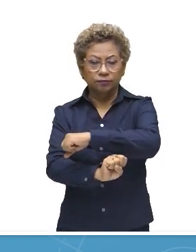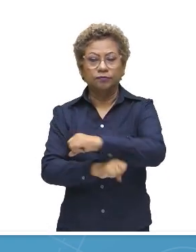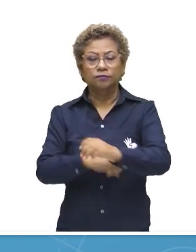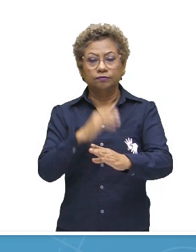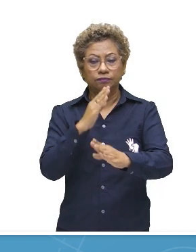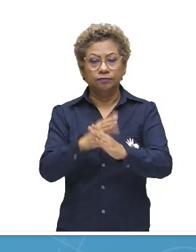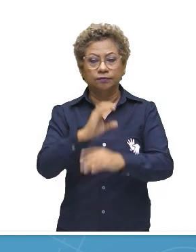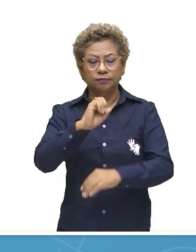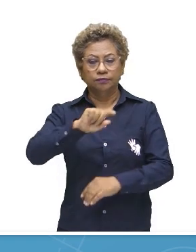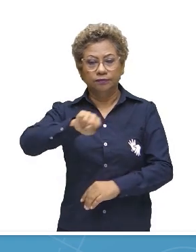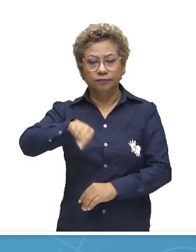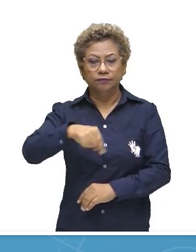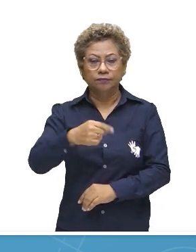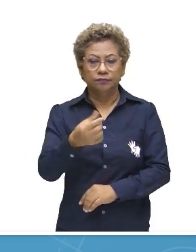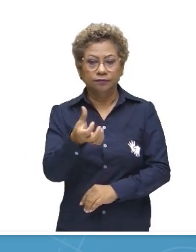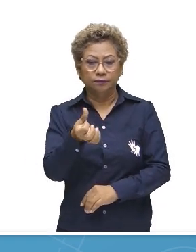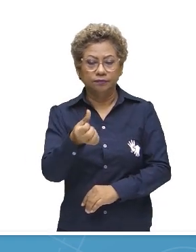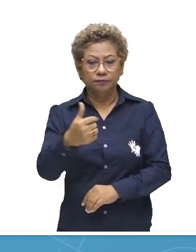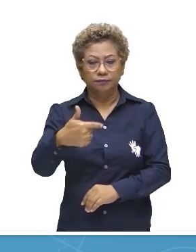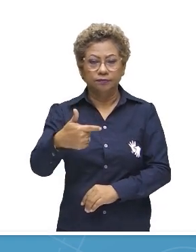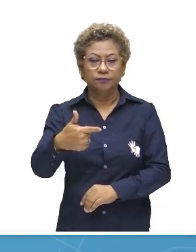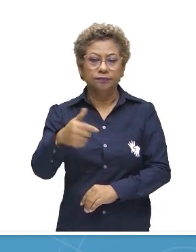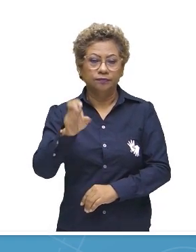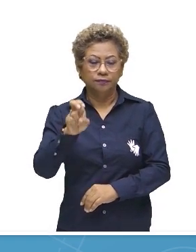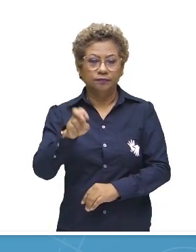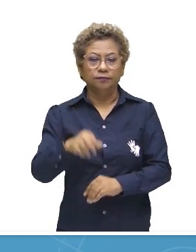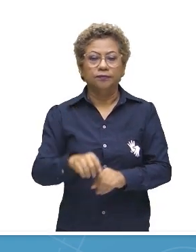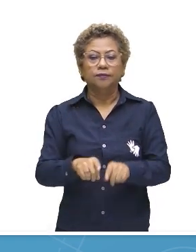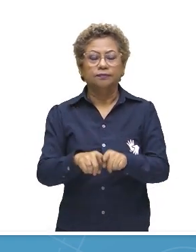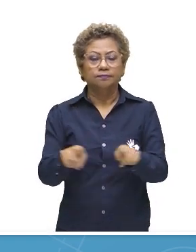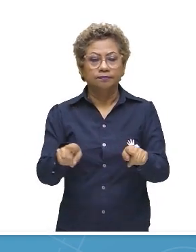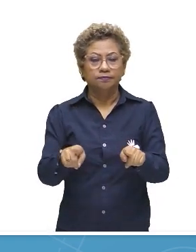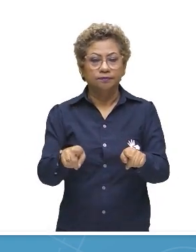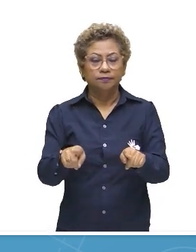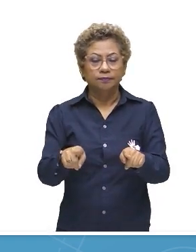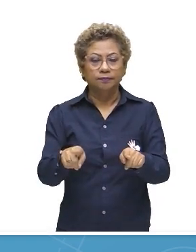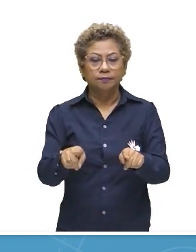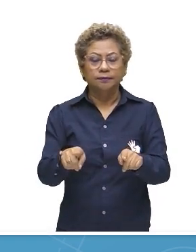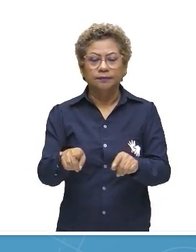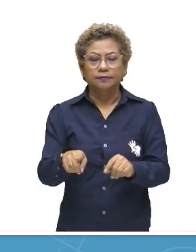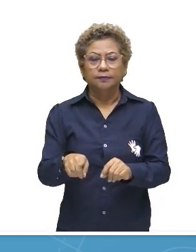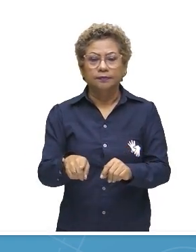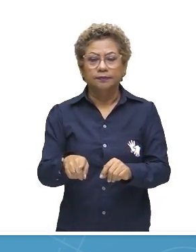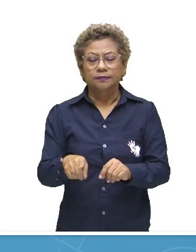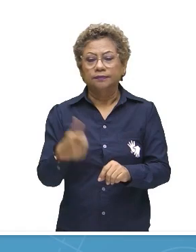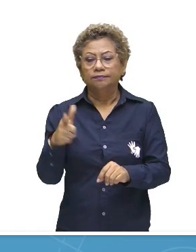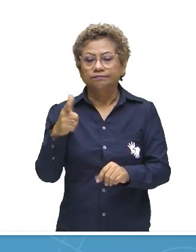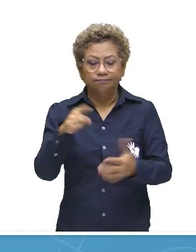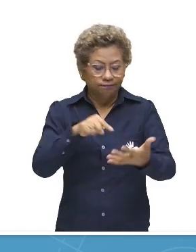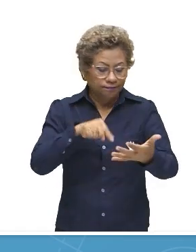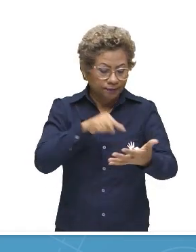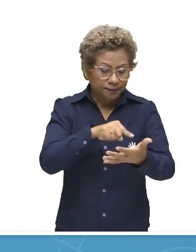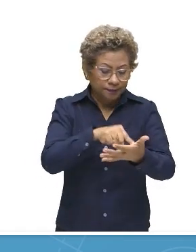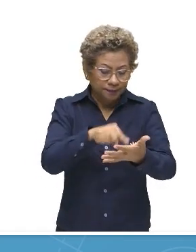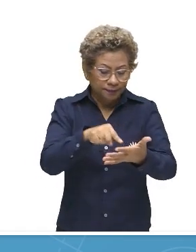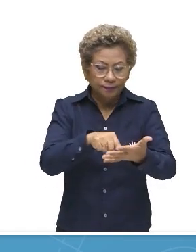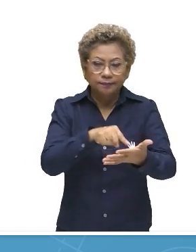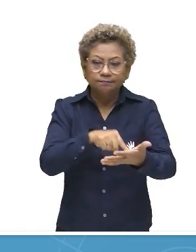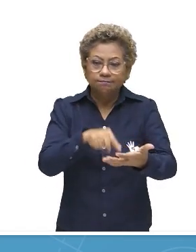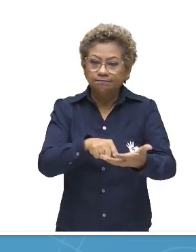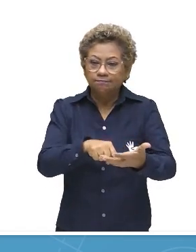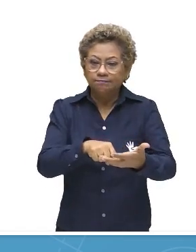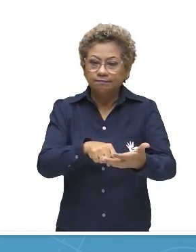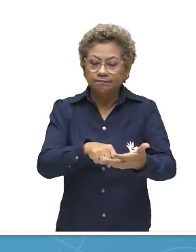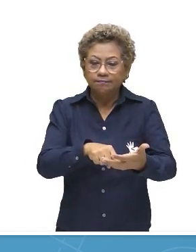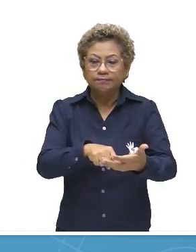Ok? Mas aí pode acontecer da gente não ter disponível uma calculadora para fazer, né, essa divisão aqui